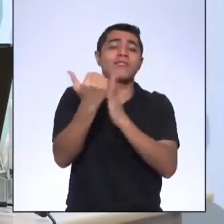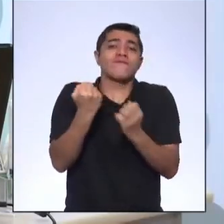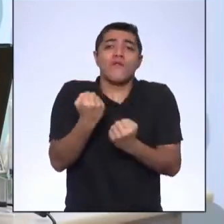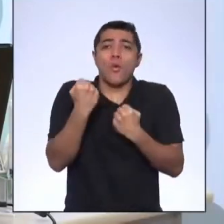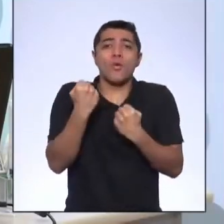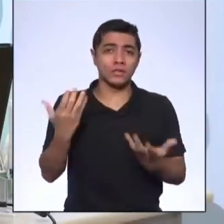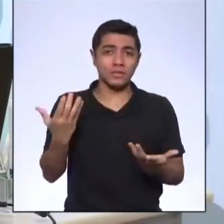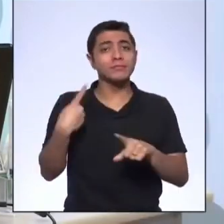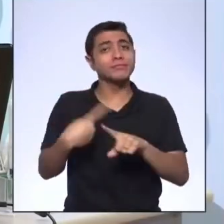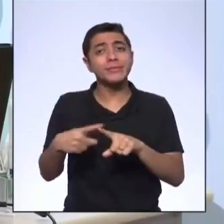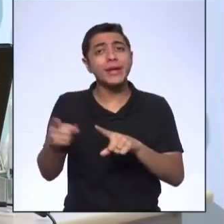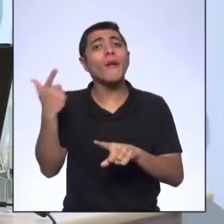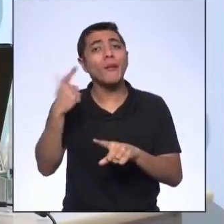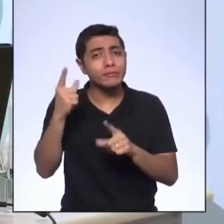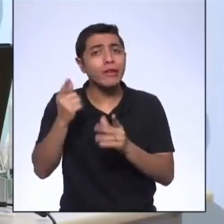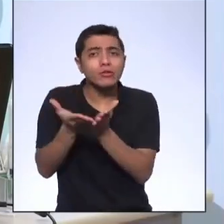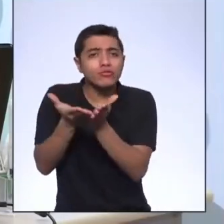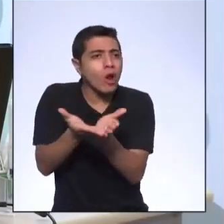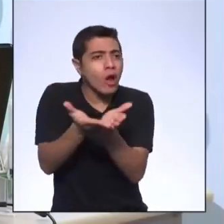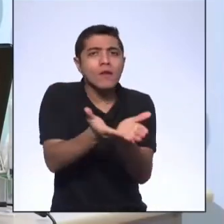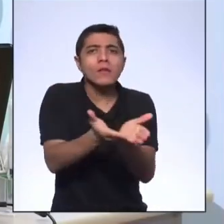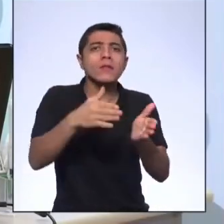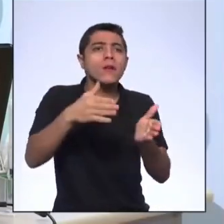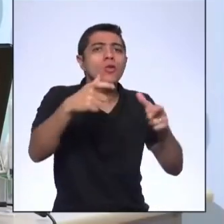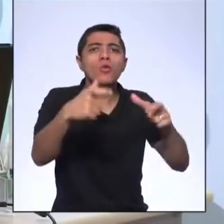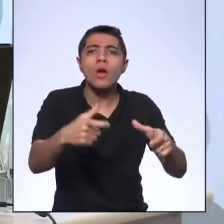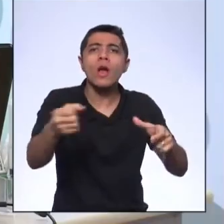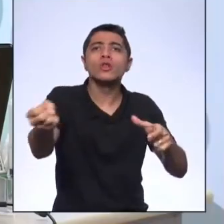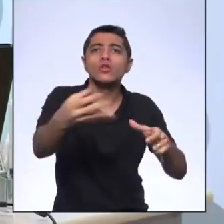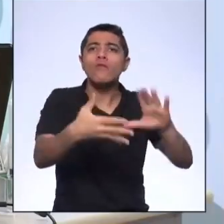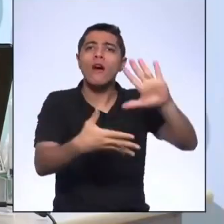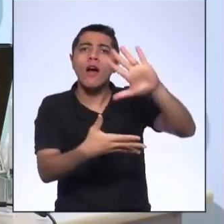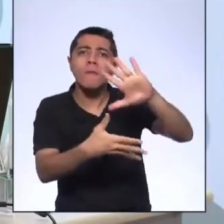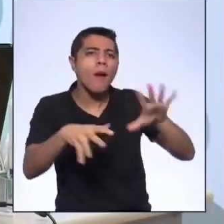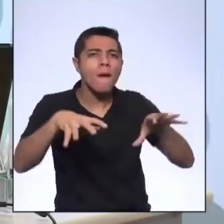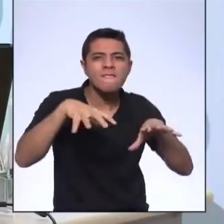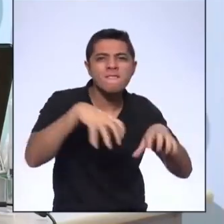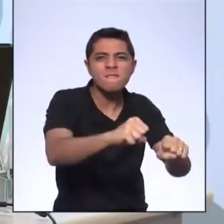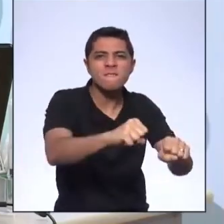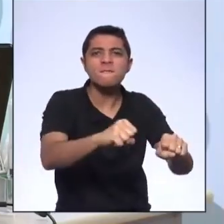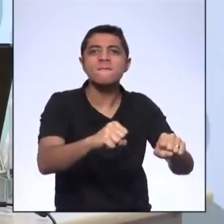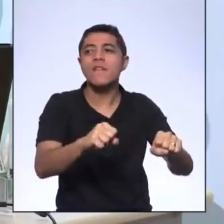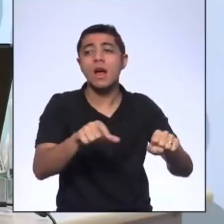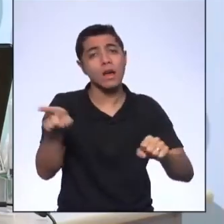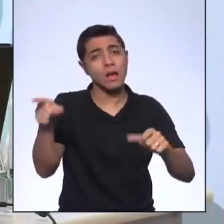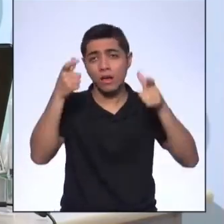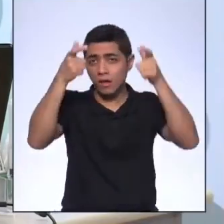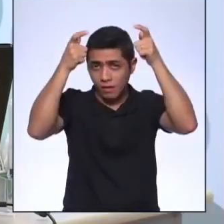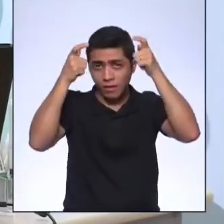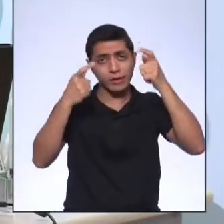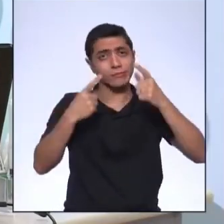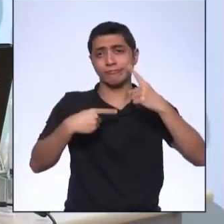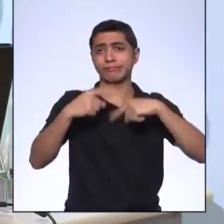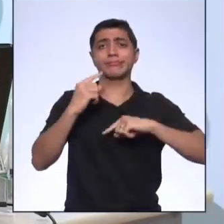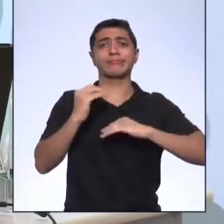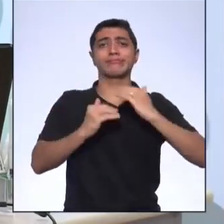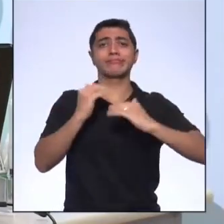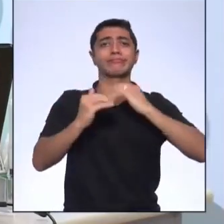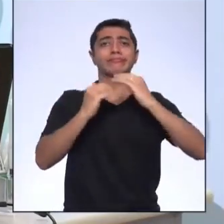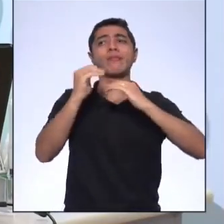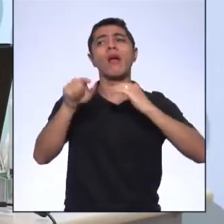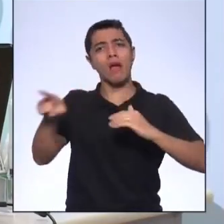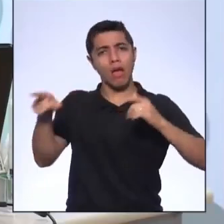das grandes navegações, o quanto que eles se fortaleceram, né? O quanto que eles incentivaram esses navegadores, o quanto eles incentivaram